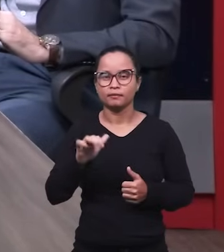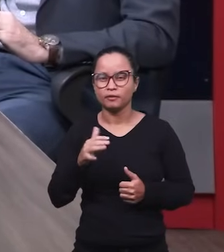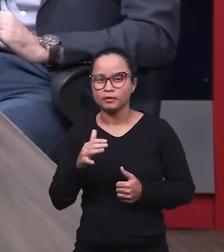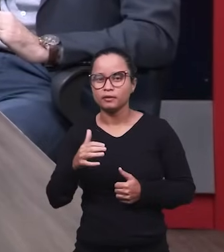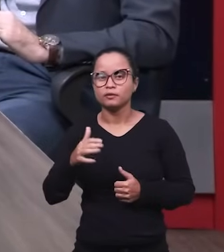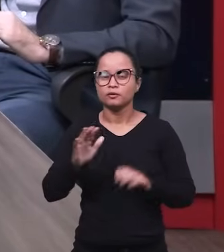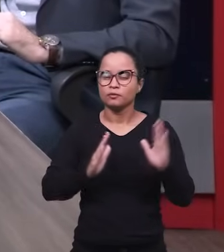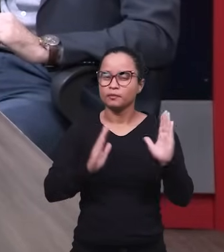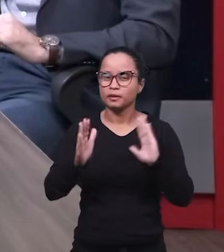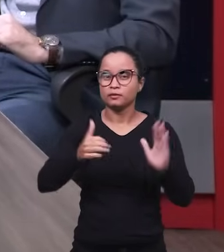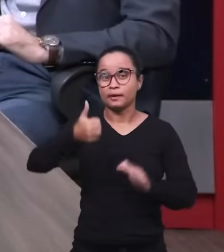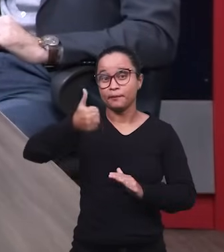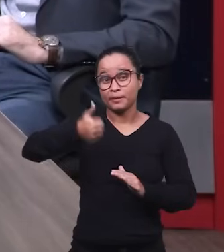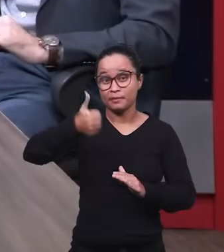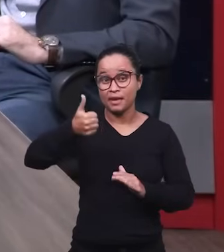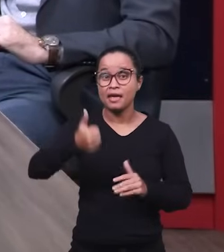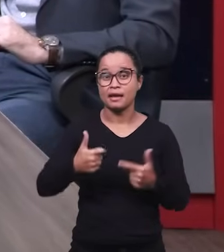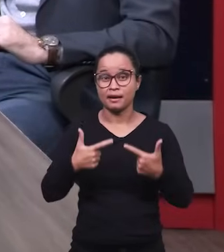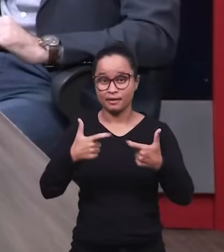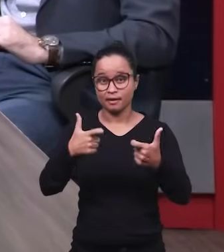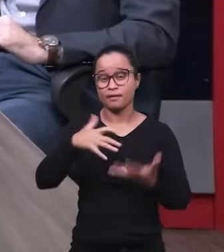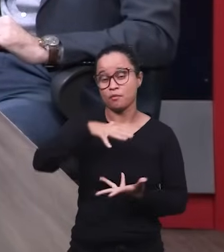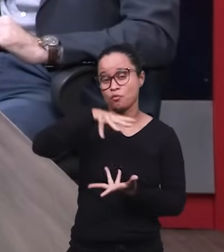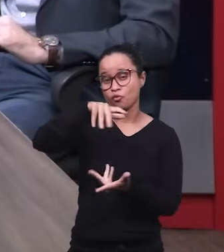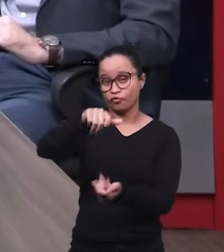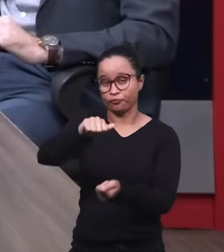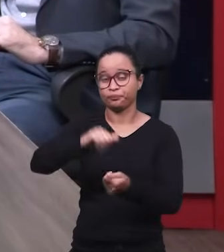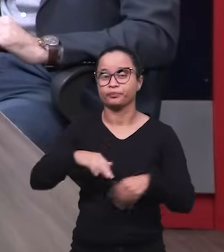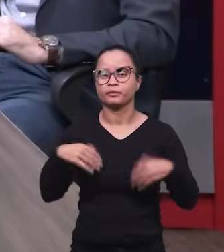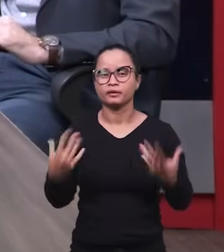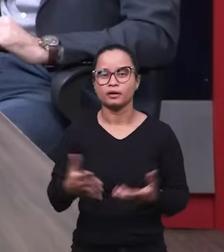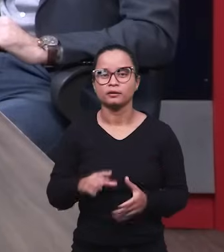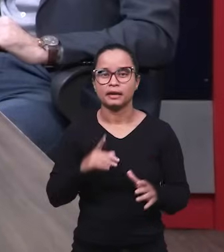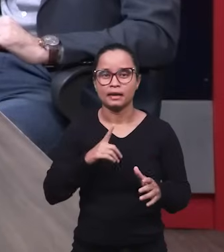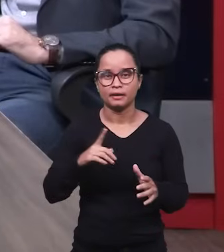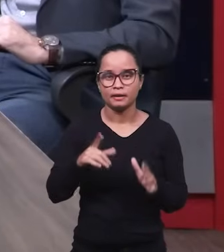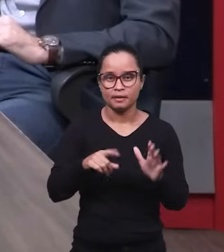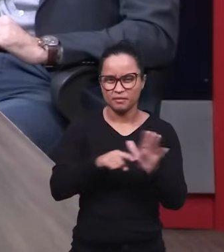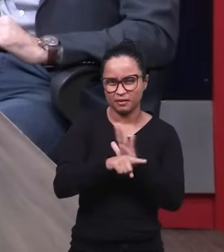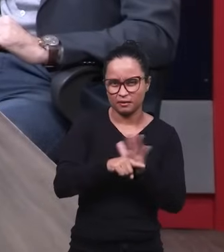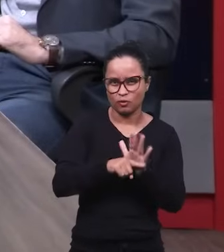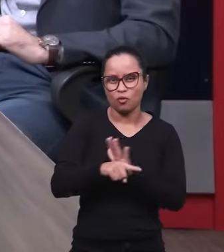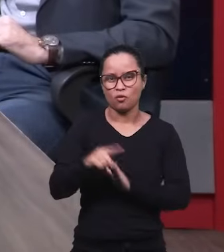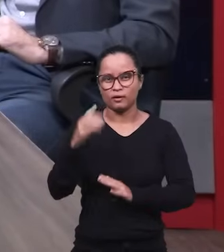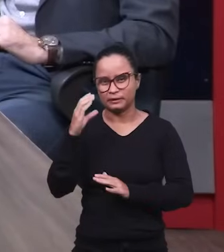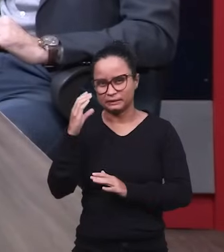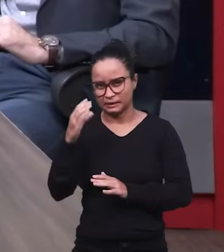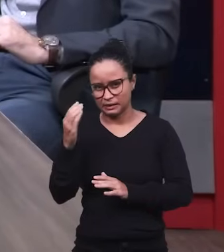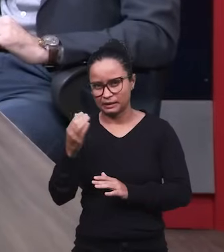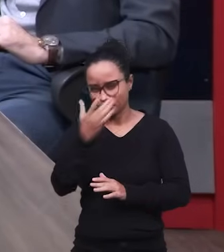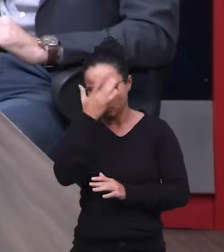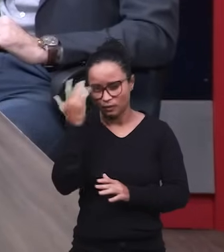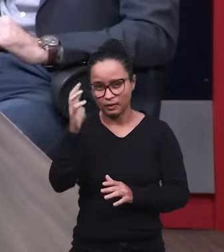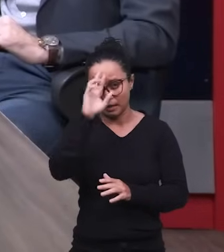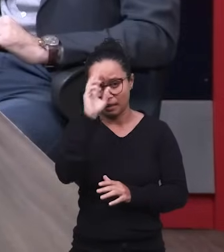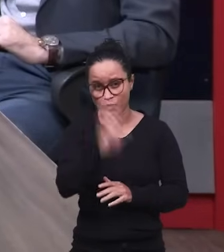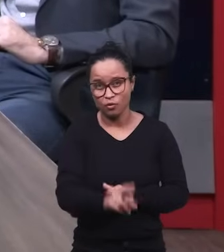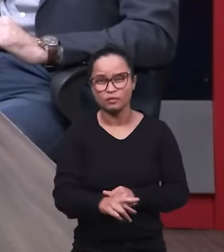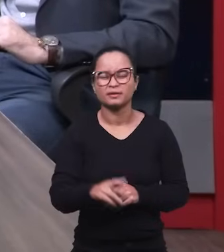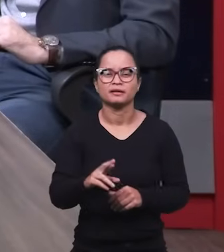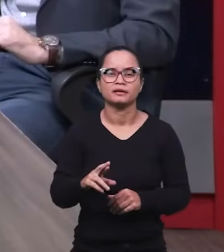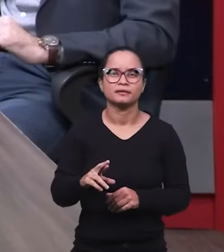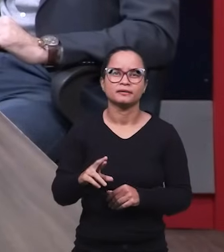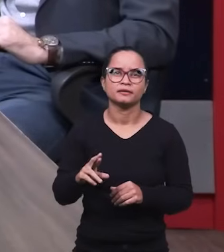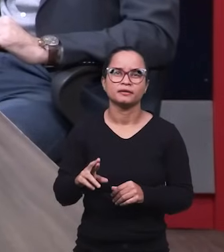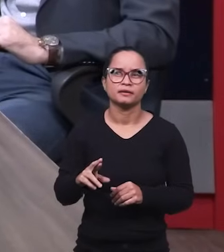Mundial. E cientistas russos ali foram fazer, se eu não